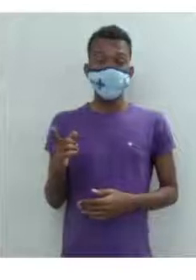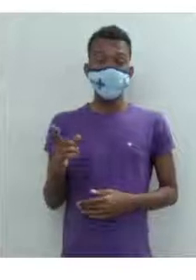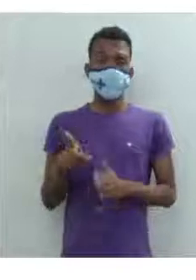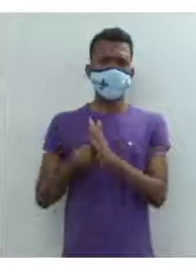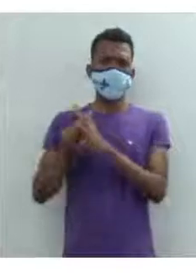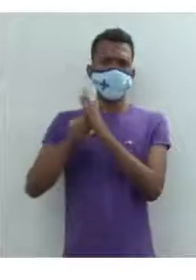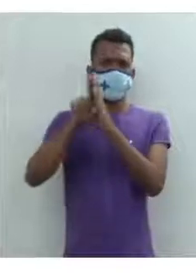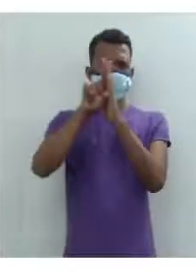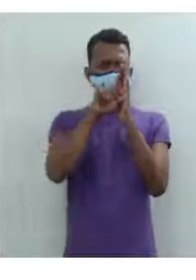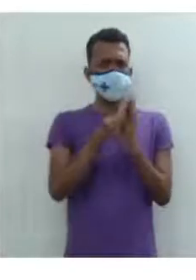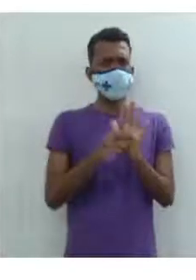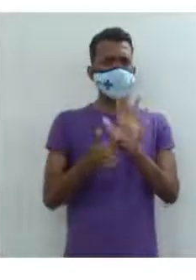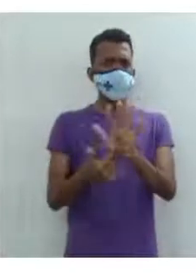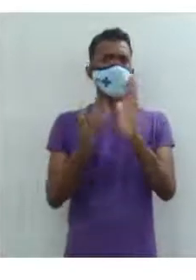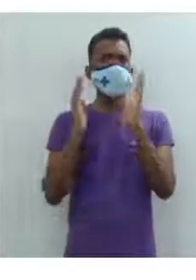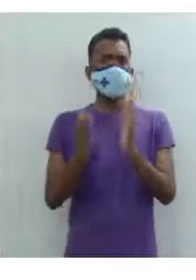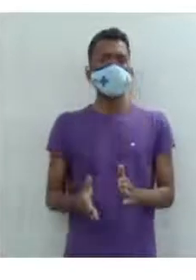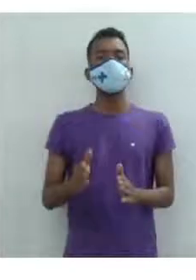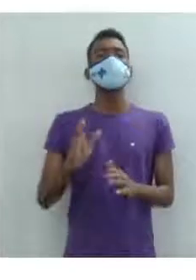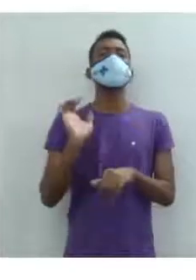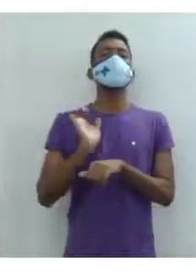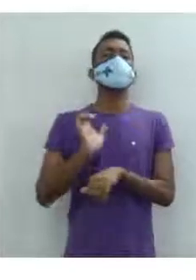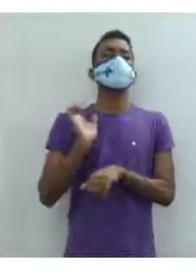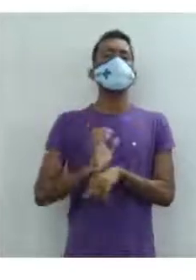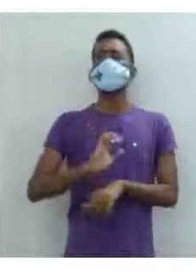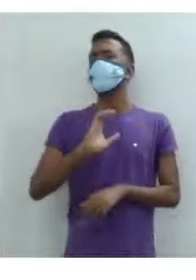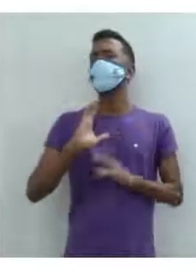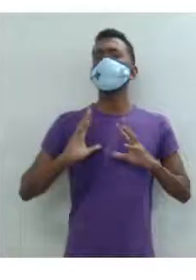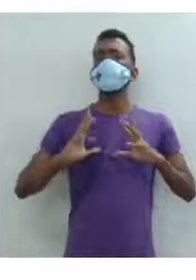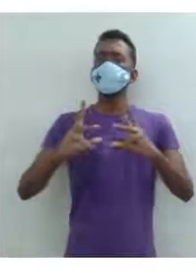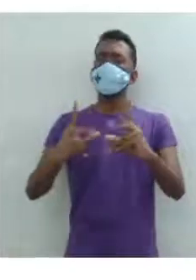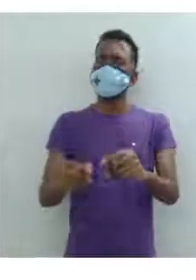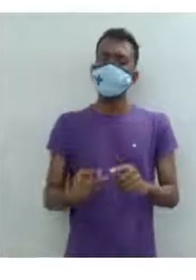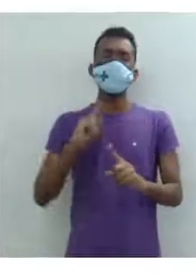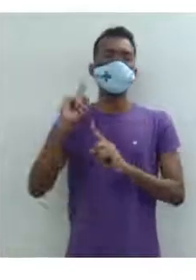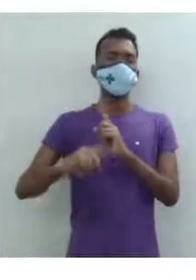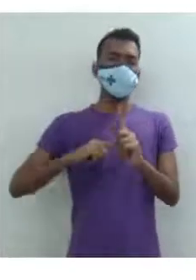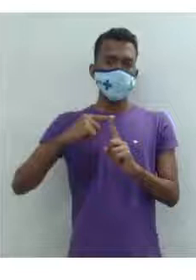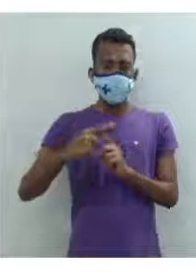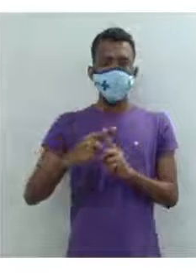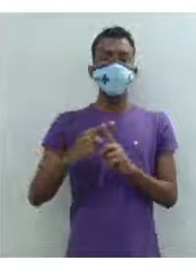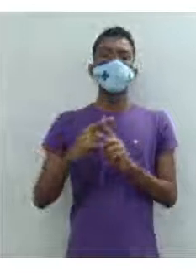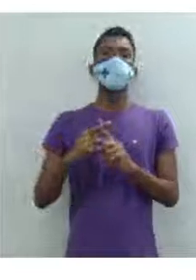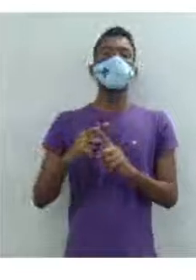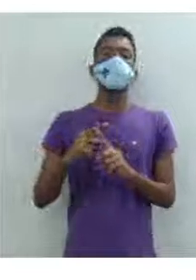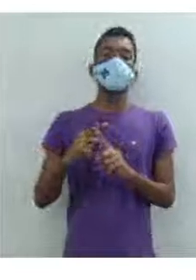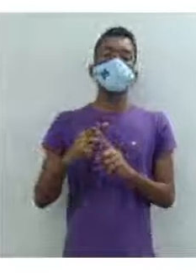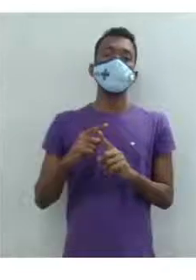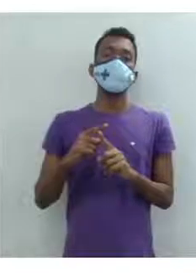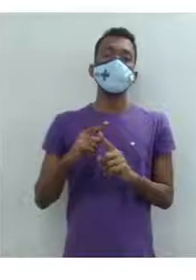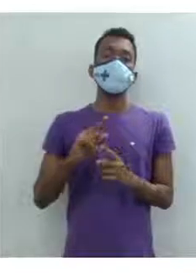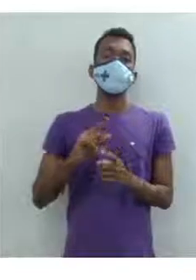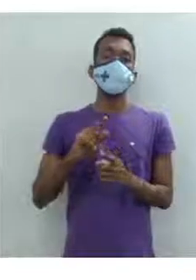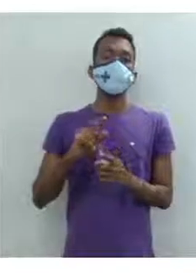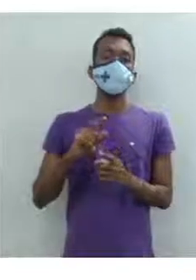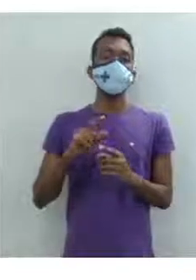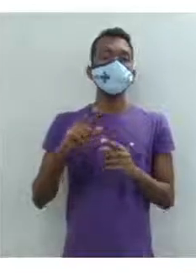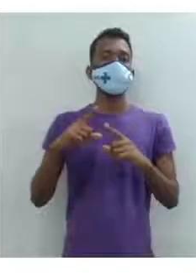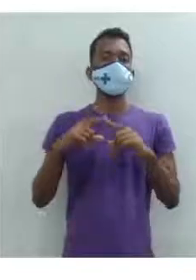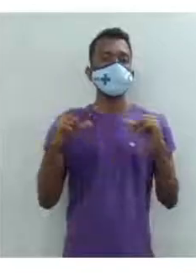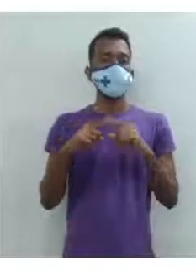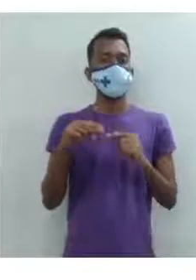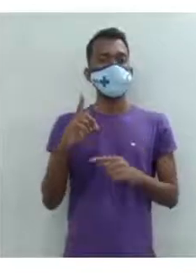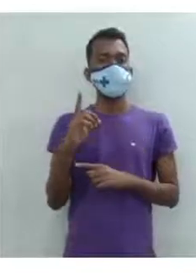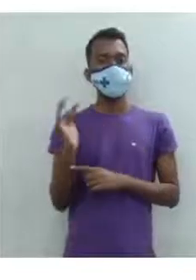os estados, né, da federação, inclusive do Distrito Federal, há populações indígenas, né? Então,